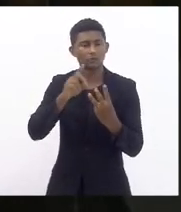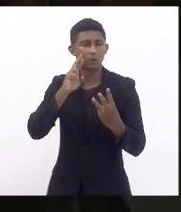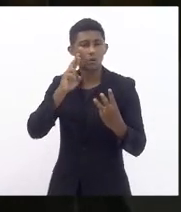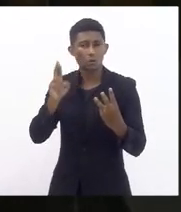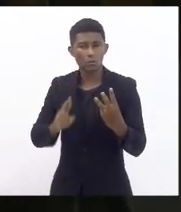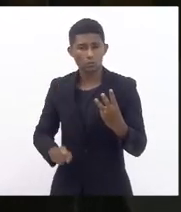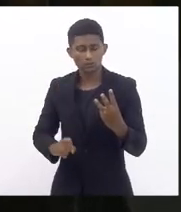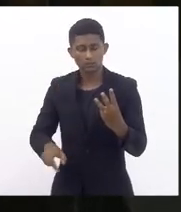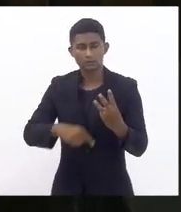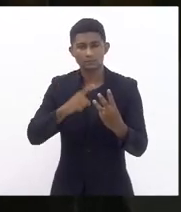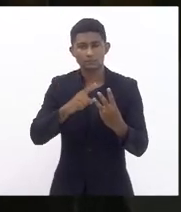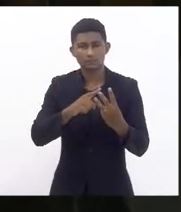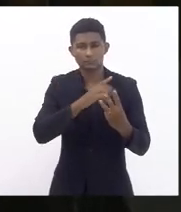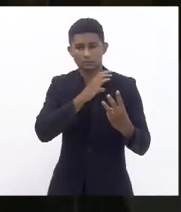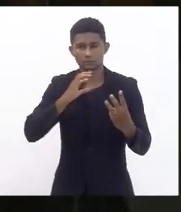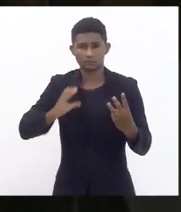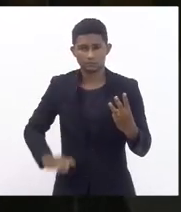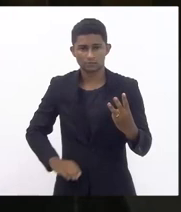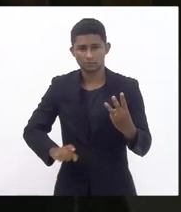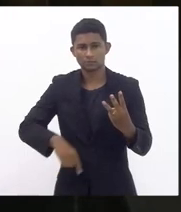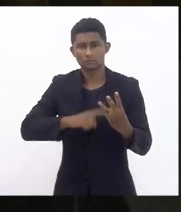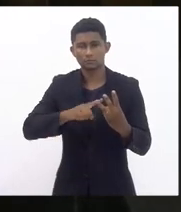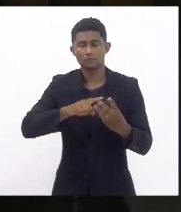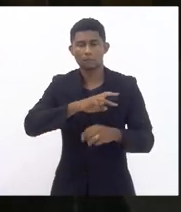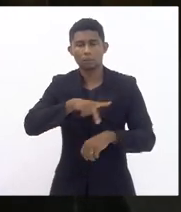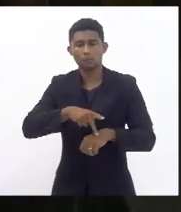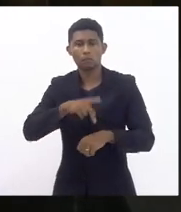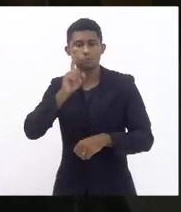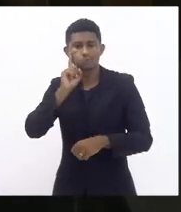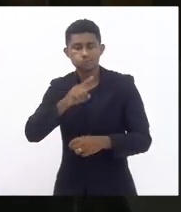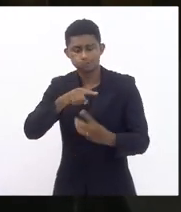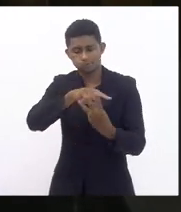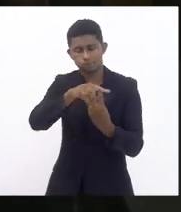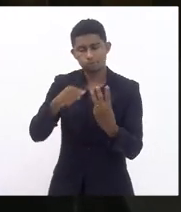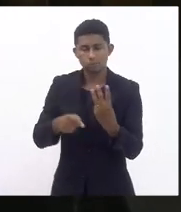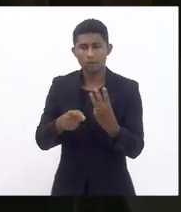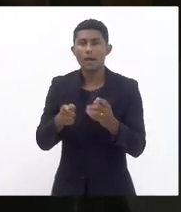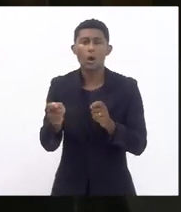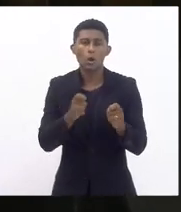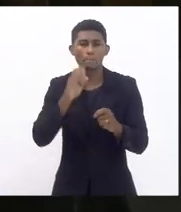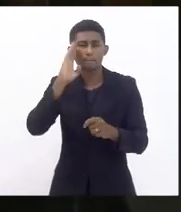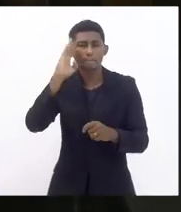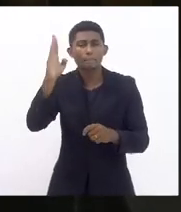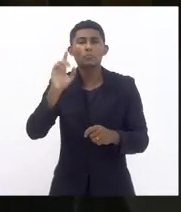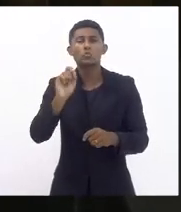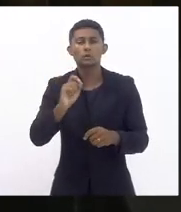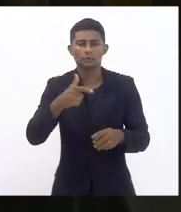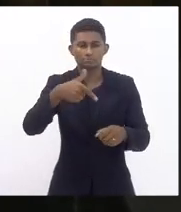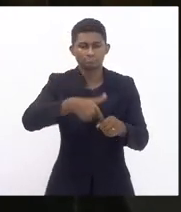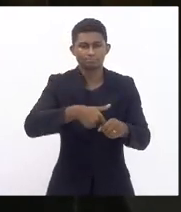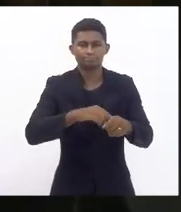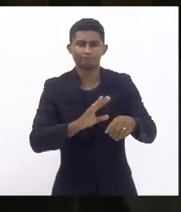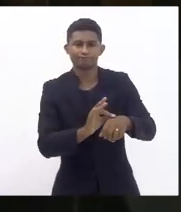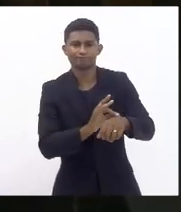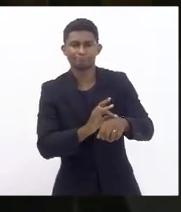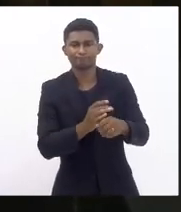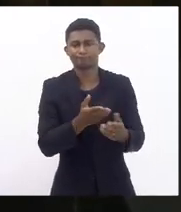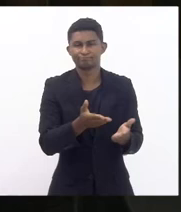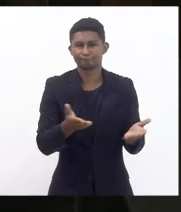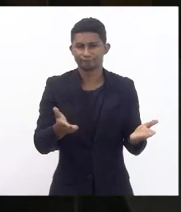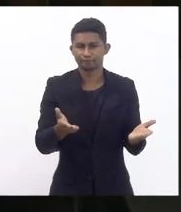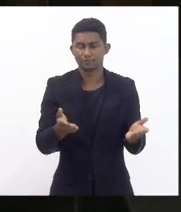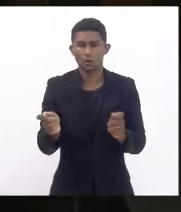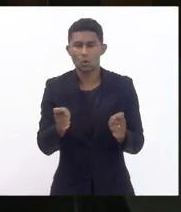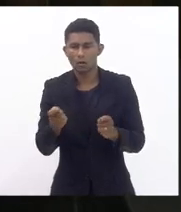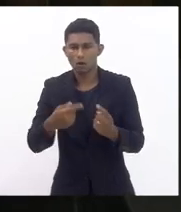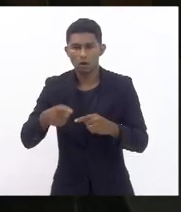a China e os Estados Unidos. E é necessário que a academia,